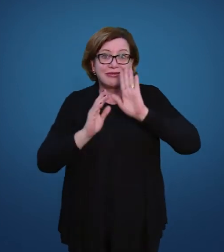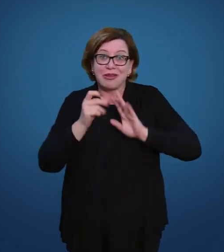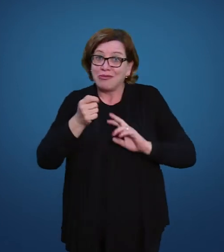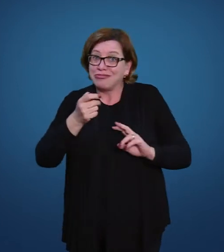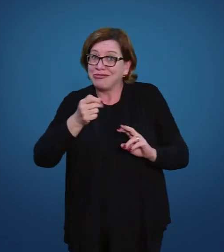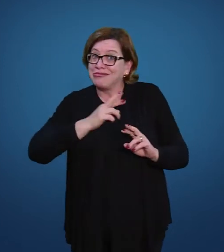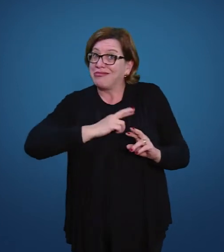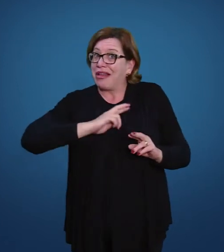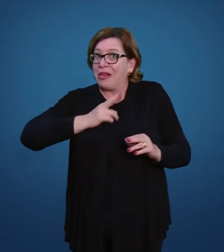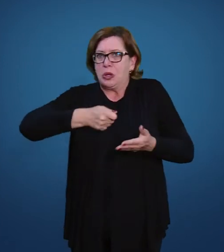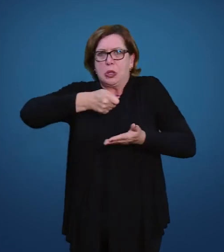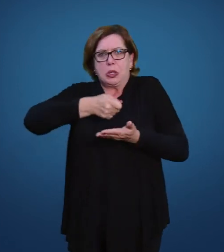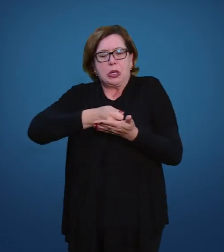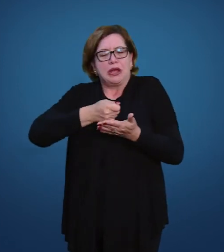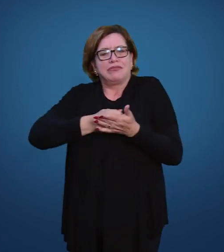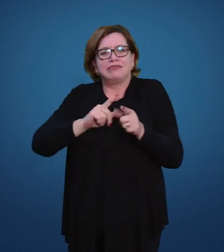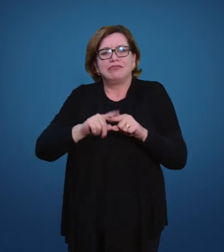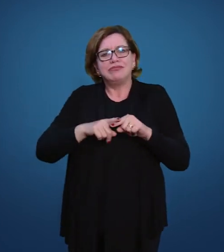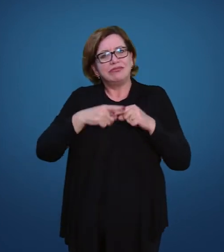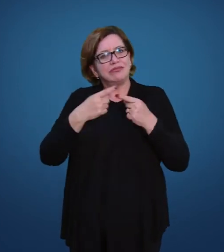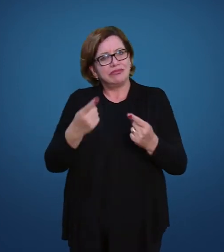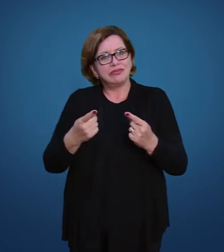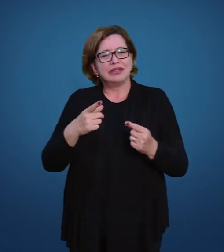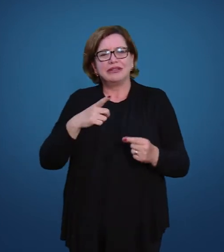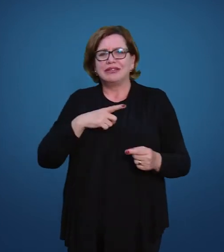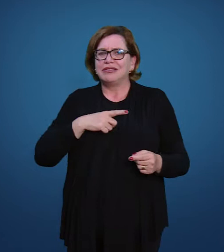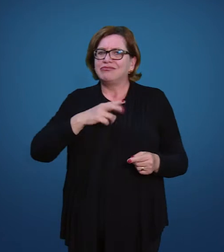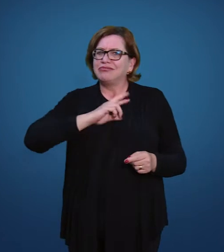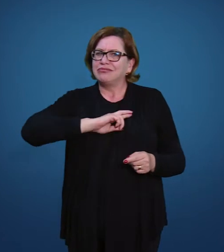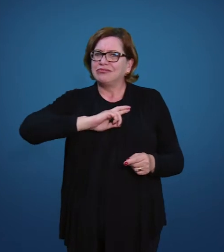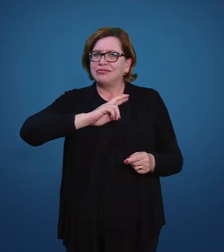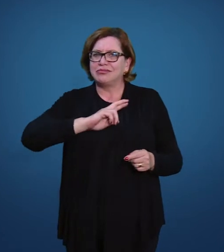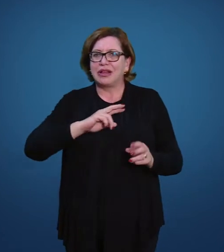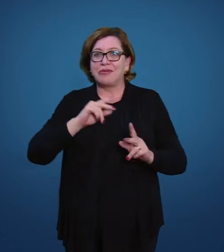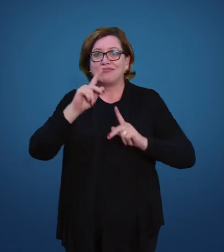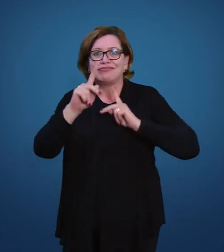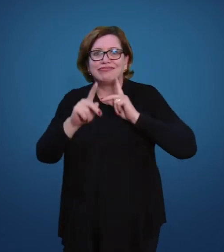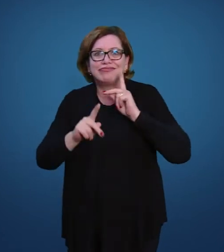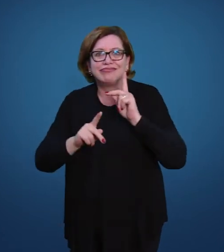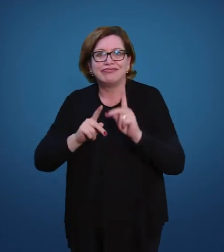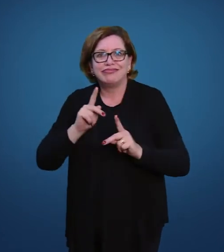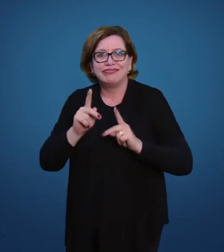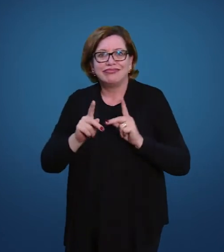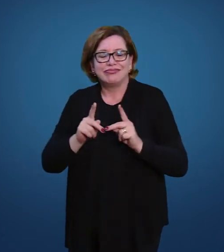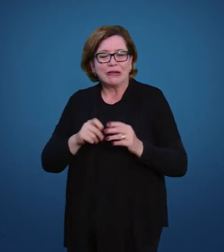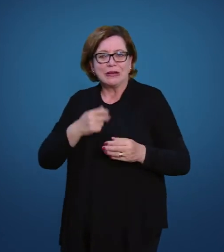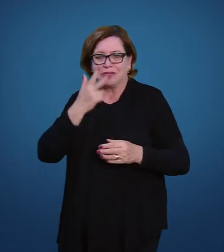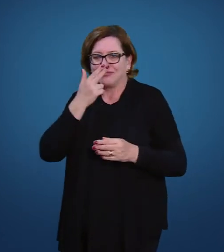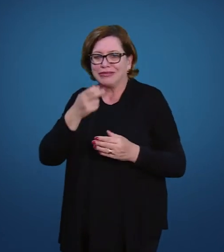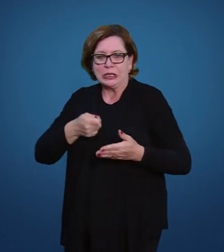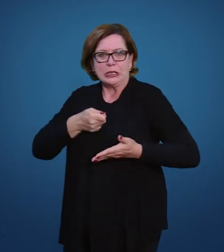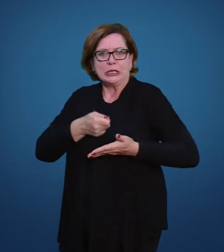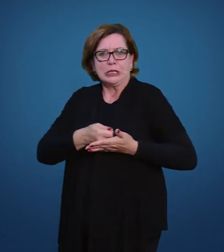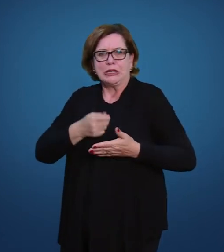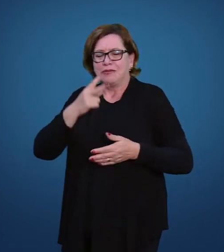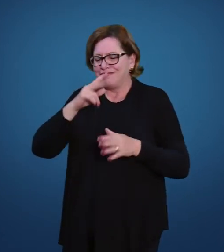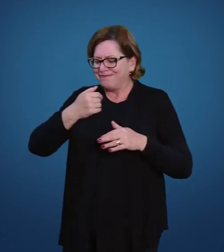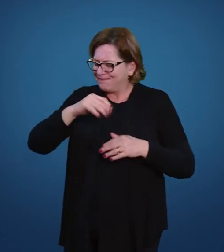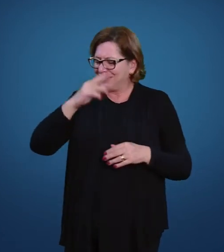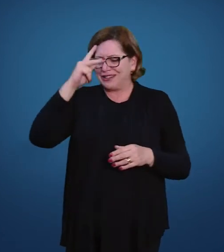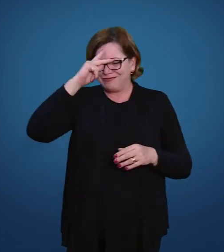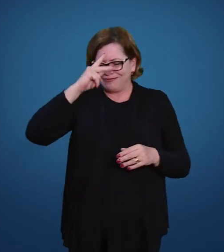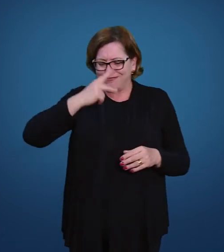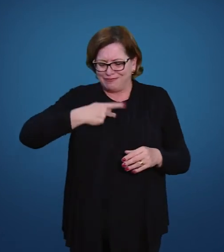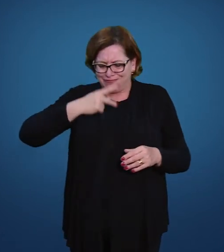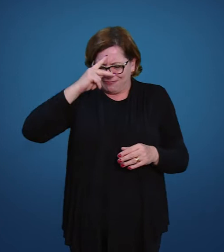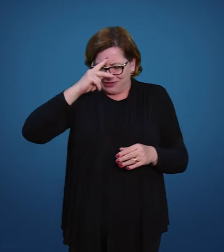religiões sérias, mas nós estamos vendo um apelo religioso da população para questões mais intimistas, mais egoístas,